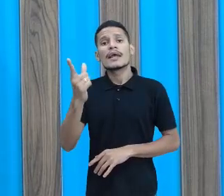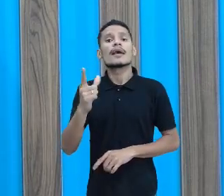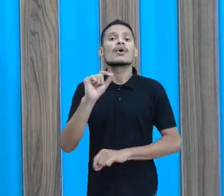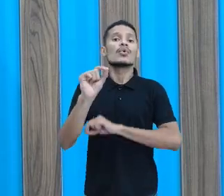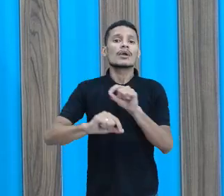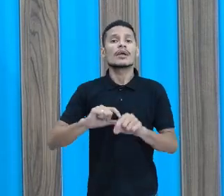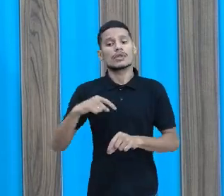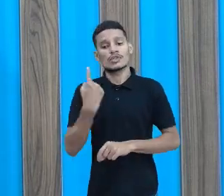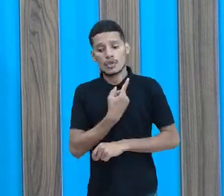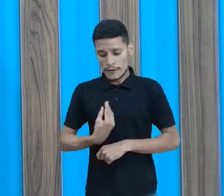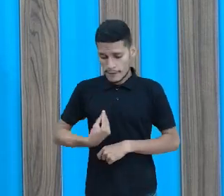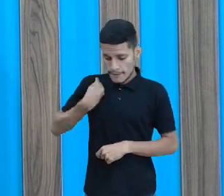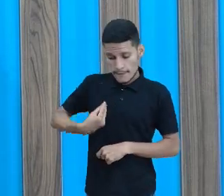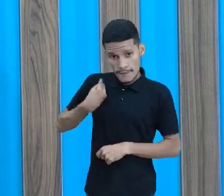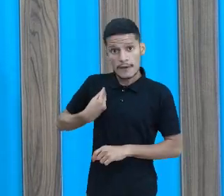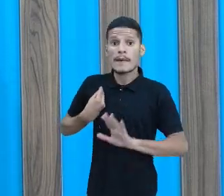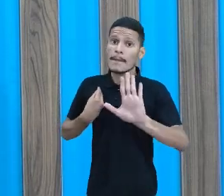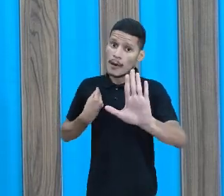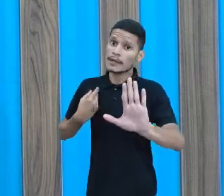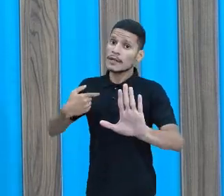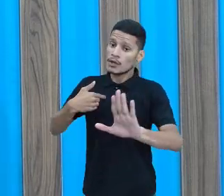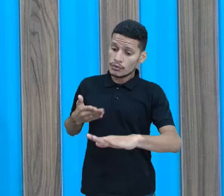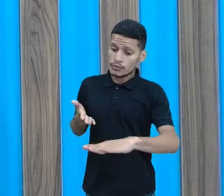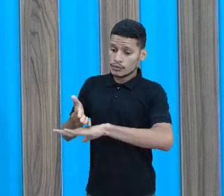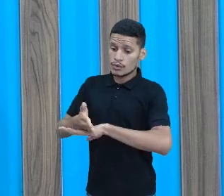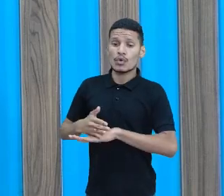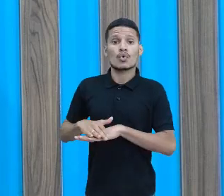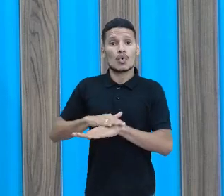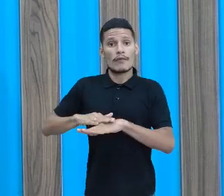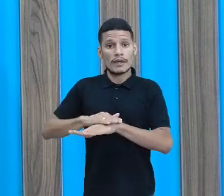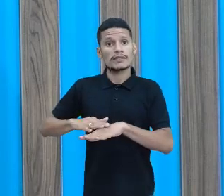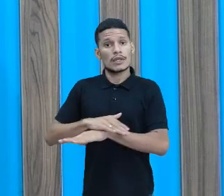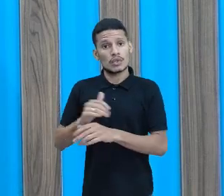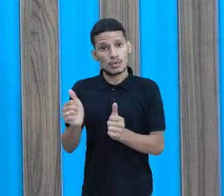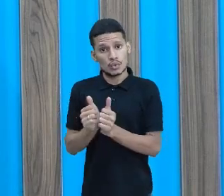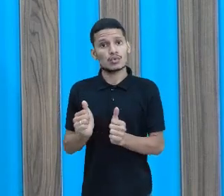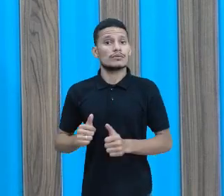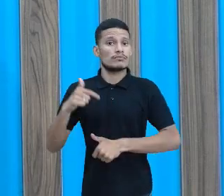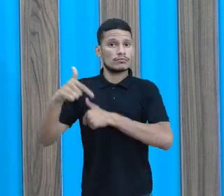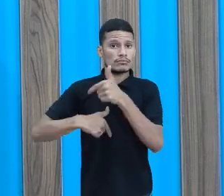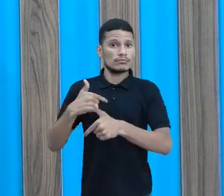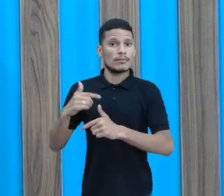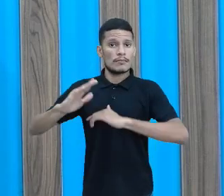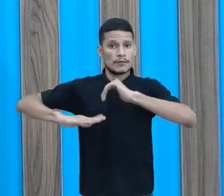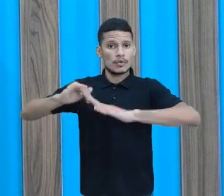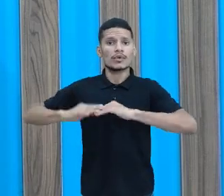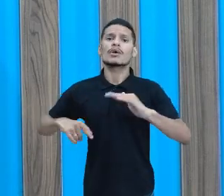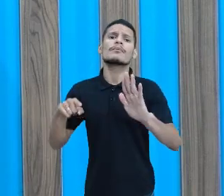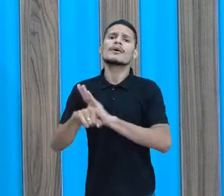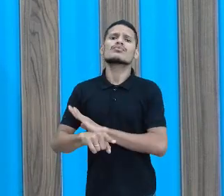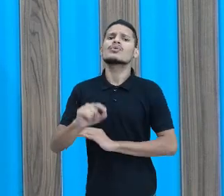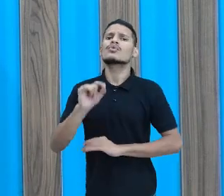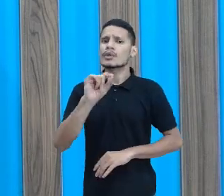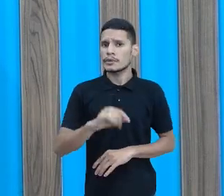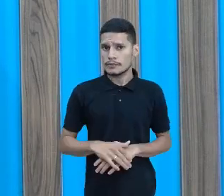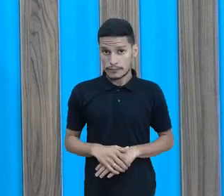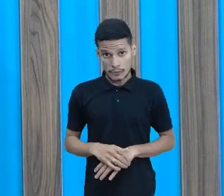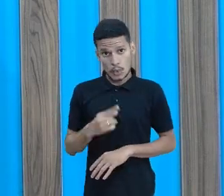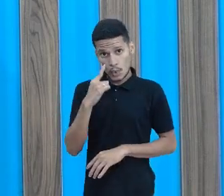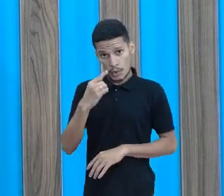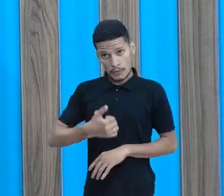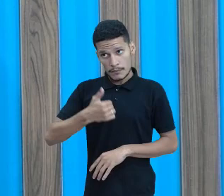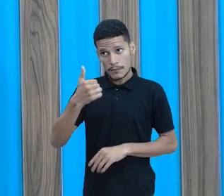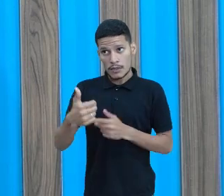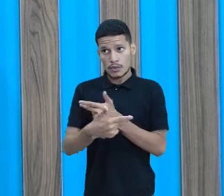ali para sobreviver. Então eu fui conversar com esses trabalhadores e trabalhadoras para perguntar o seguinte: a primeira